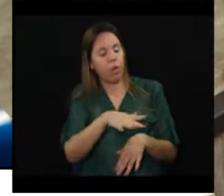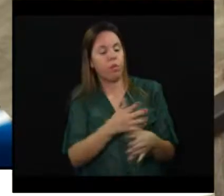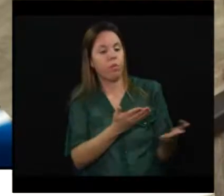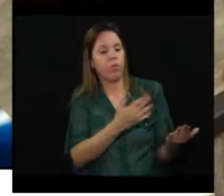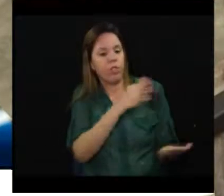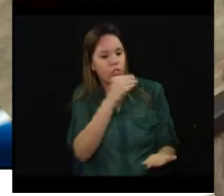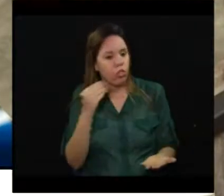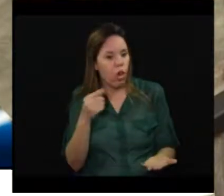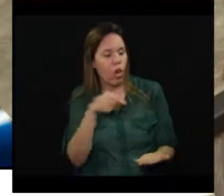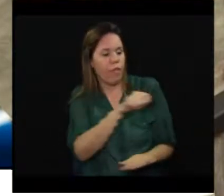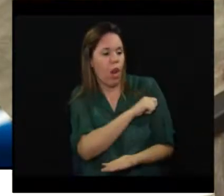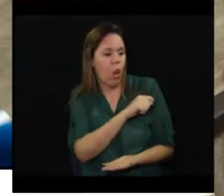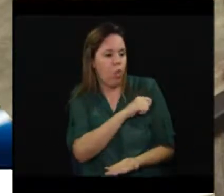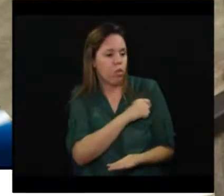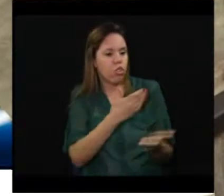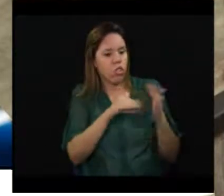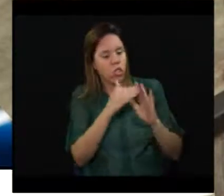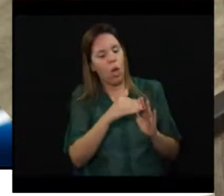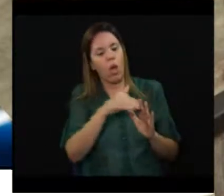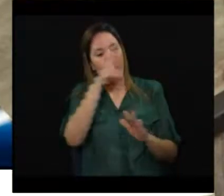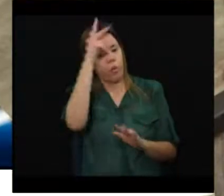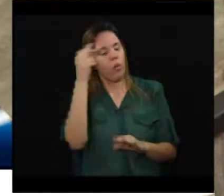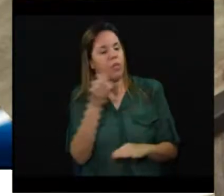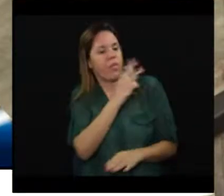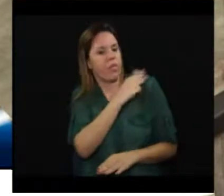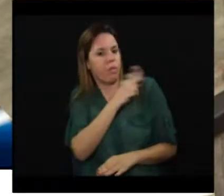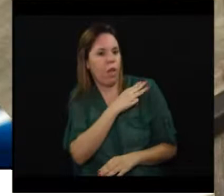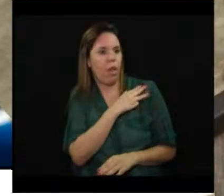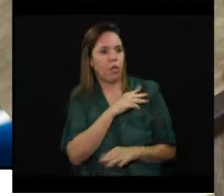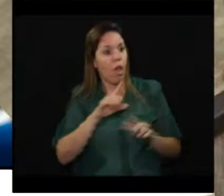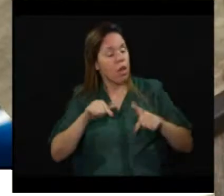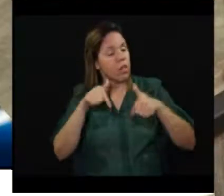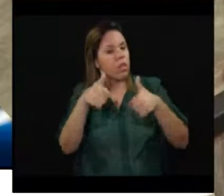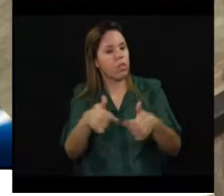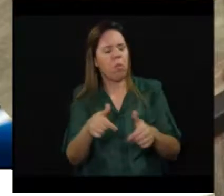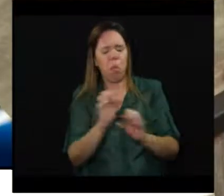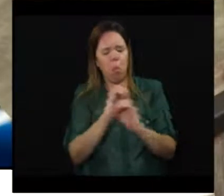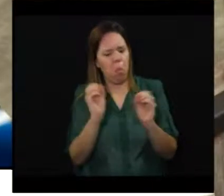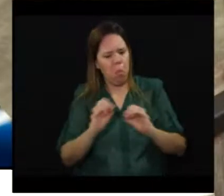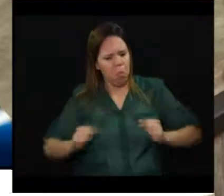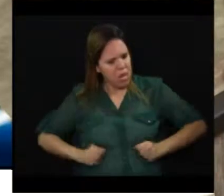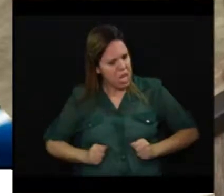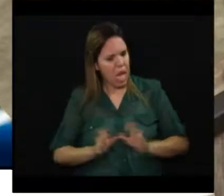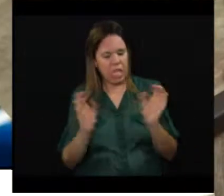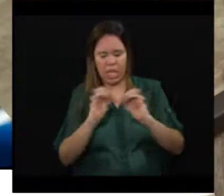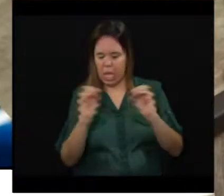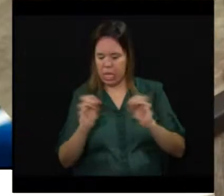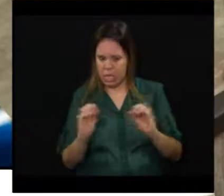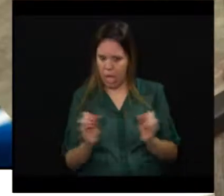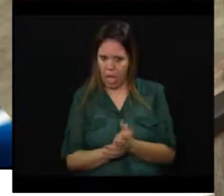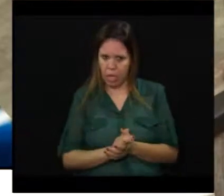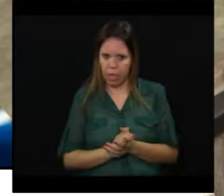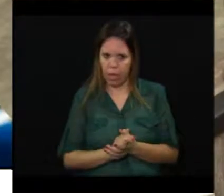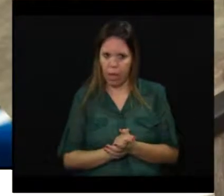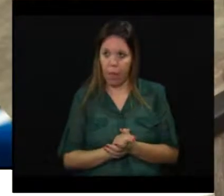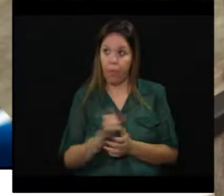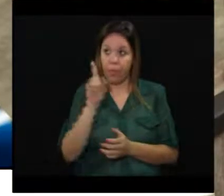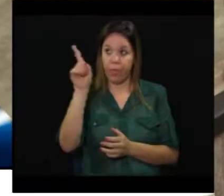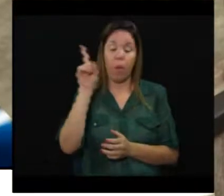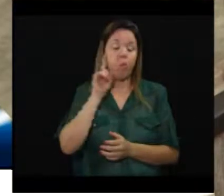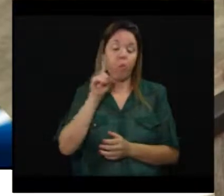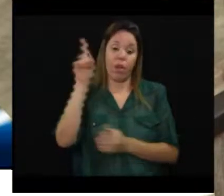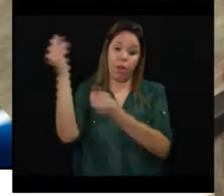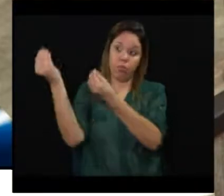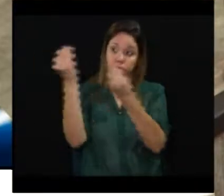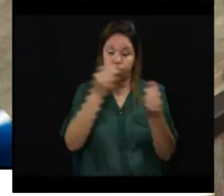escola pública. Então é uma iniciativa bem legal porque para o estudante não há nenhum tipo de custo para essa iniciativa. A missão americana custeia